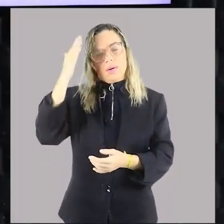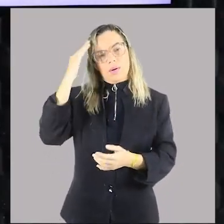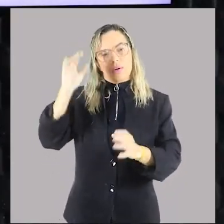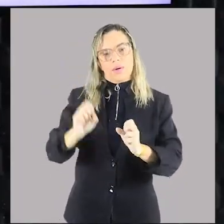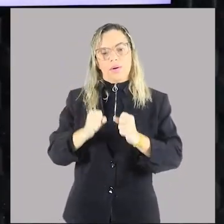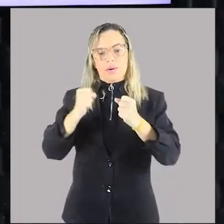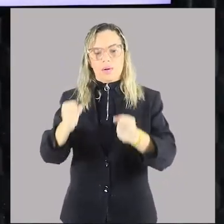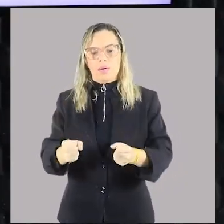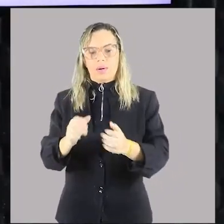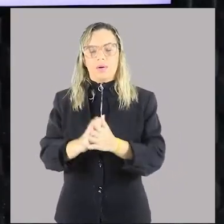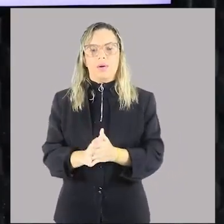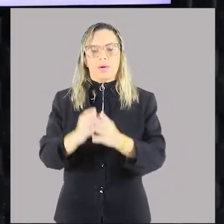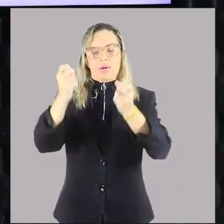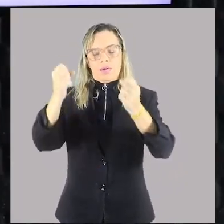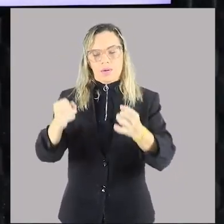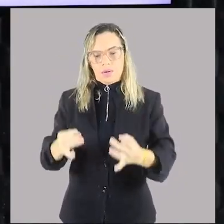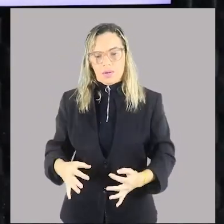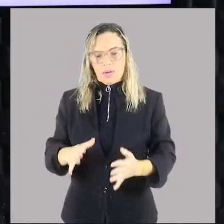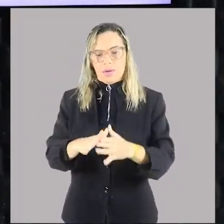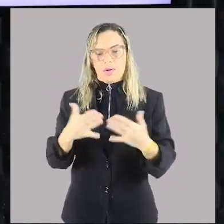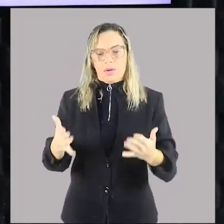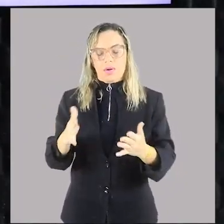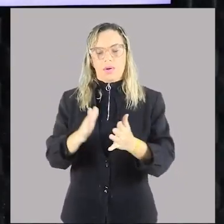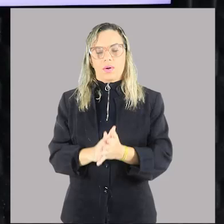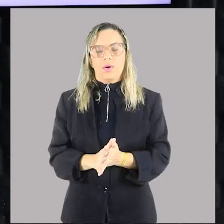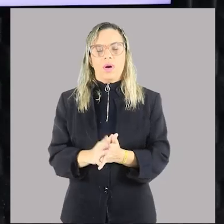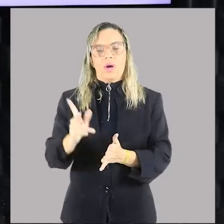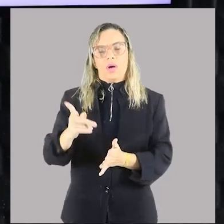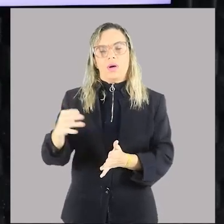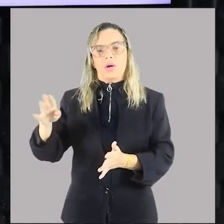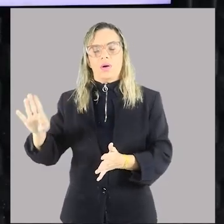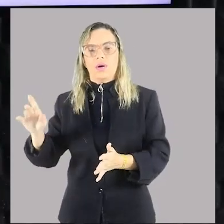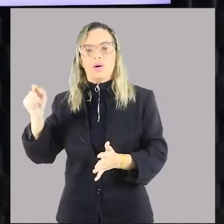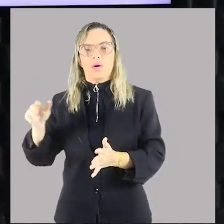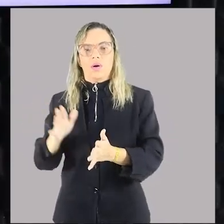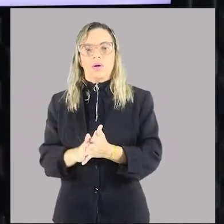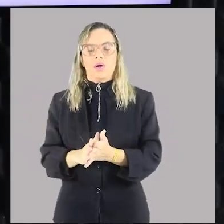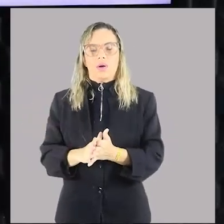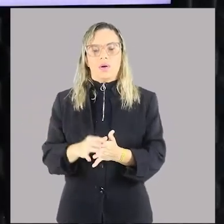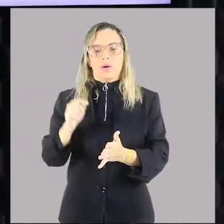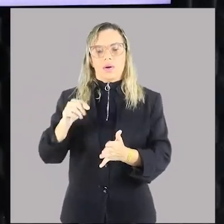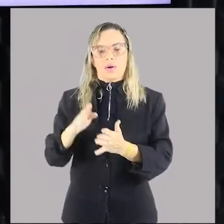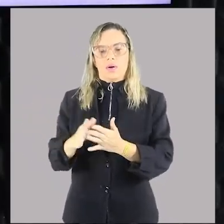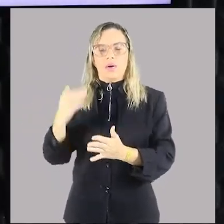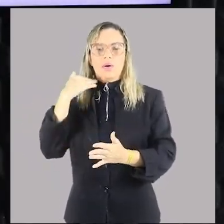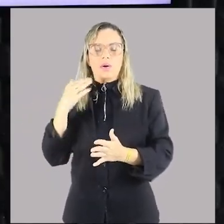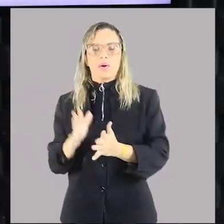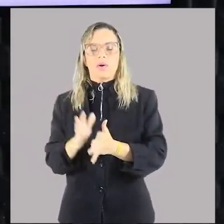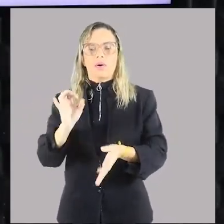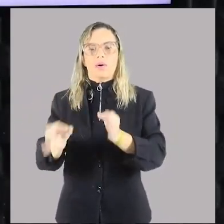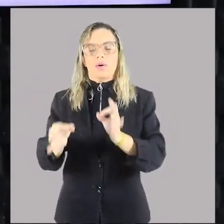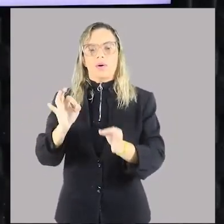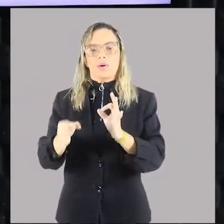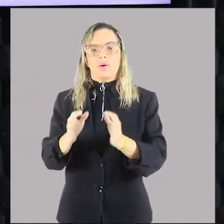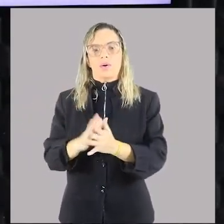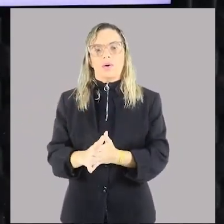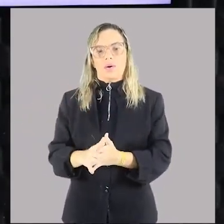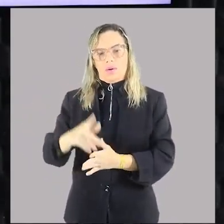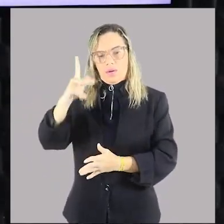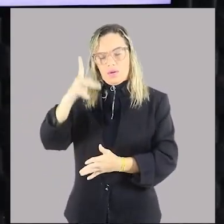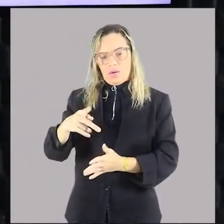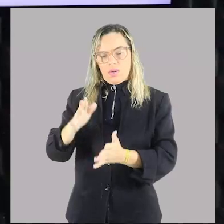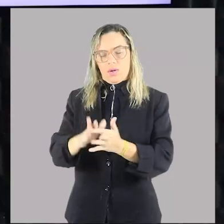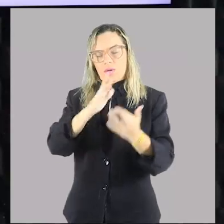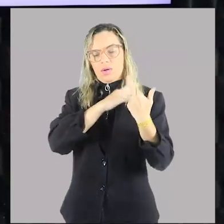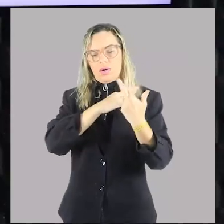podemos dizer que as pessoas jurídicas de direito público têm essa personalidade jurídica justamente para que possam